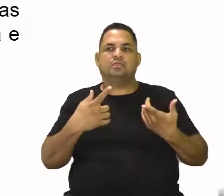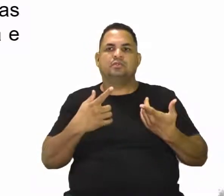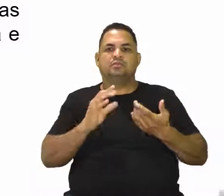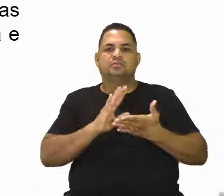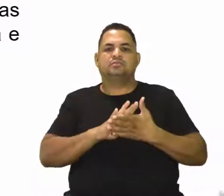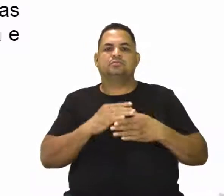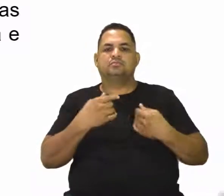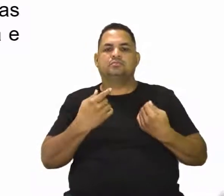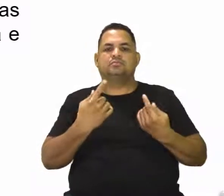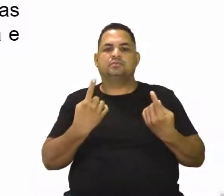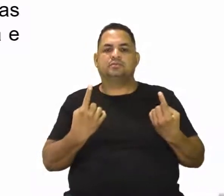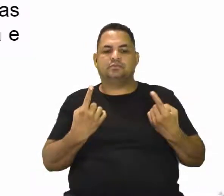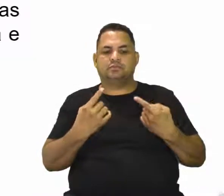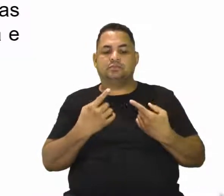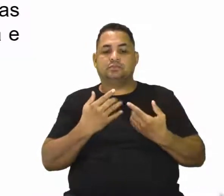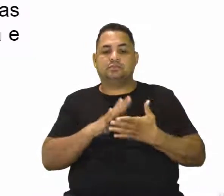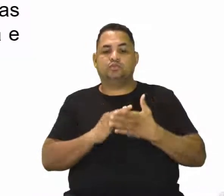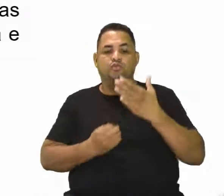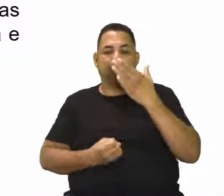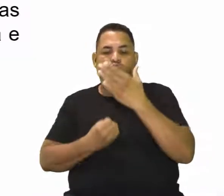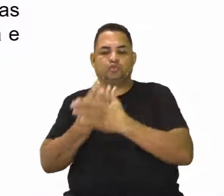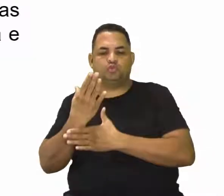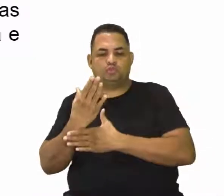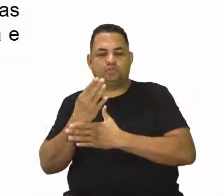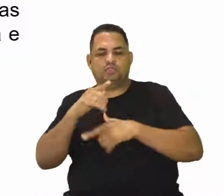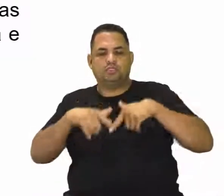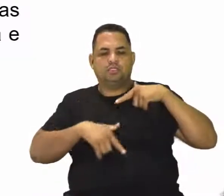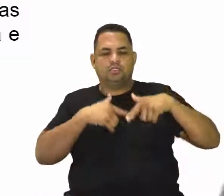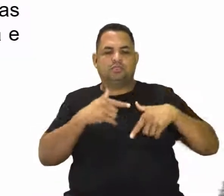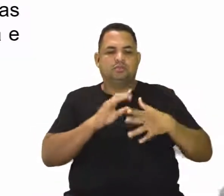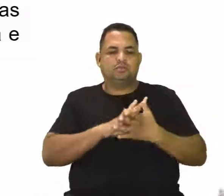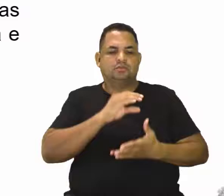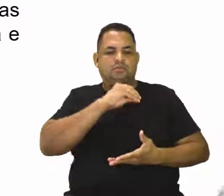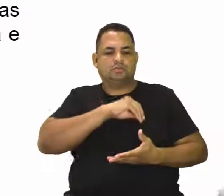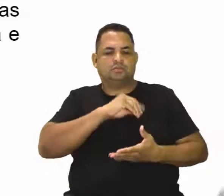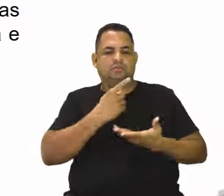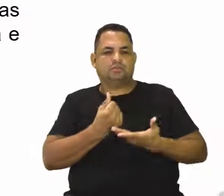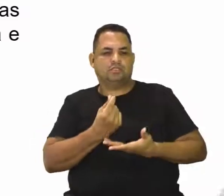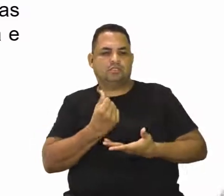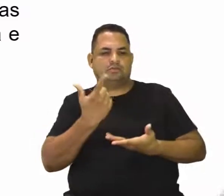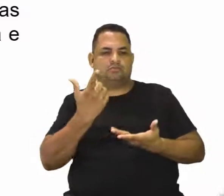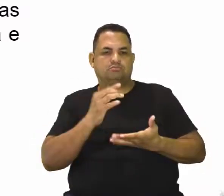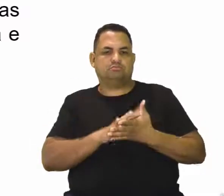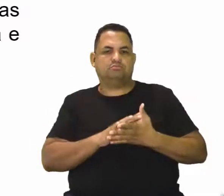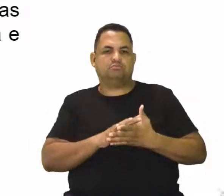compensação gera emprego, gera renda, recursos para o Estado, etc.